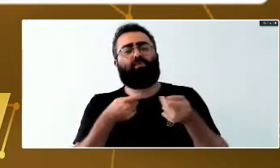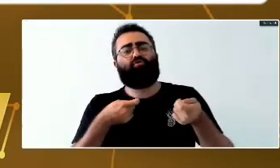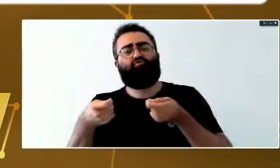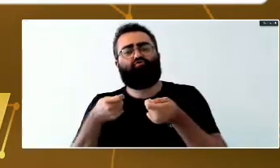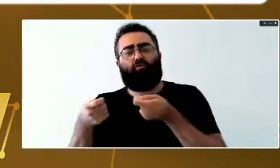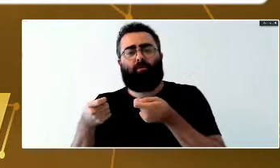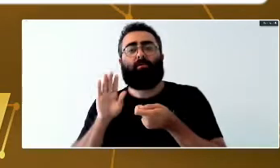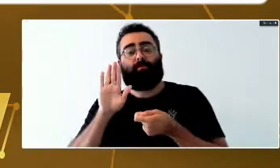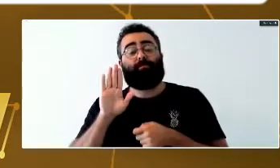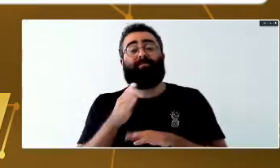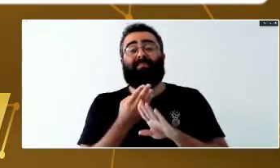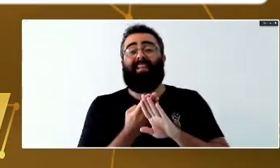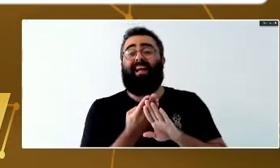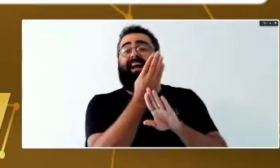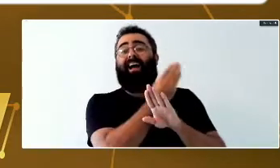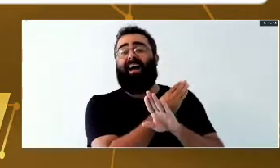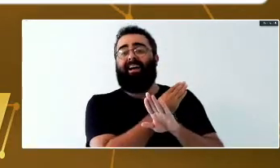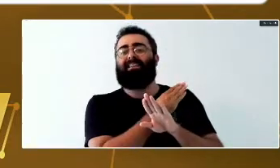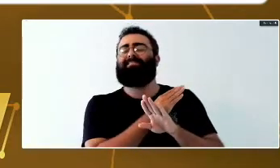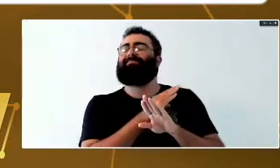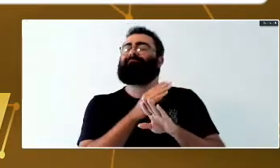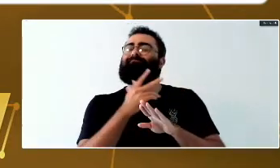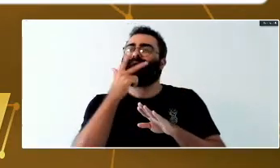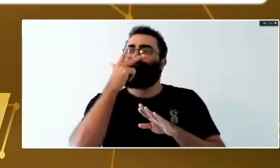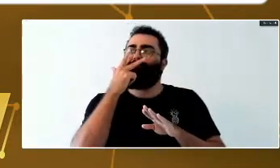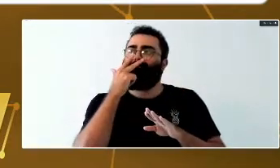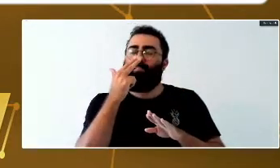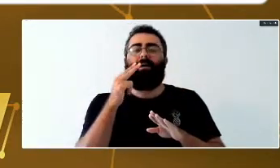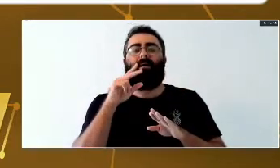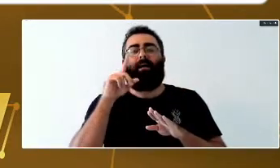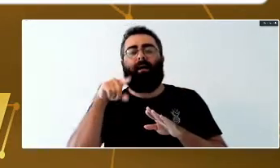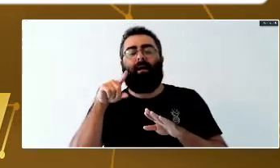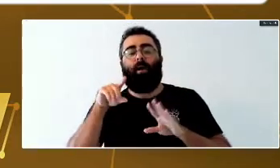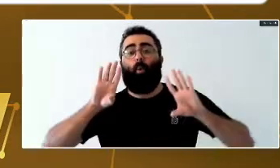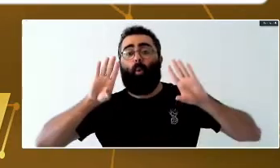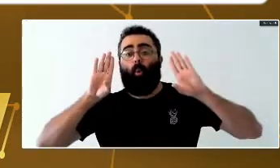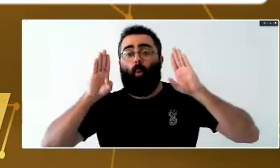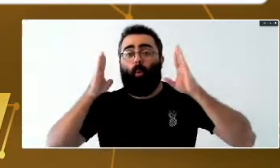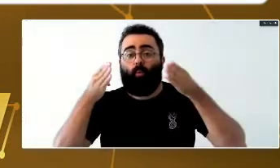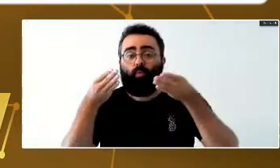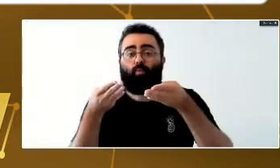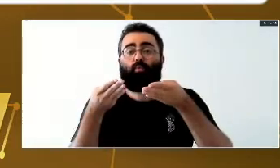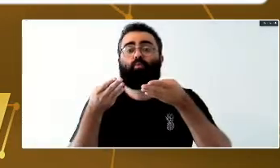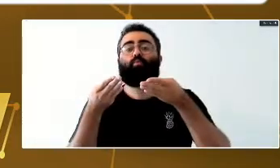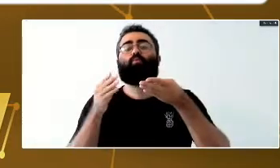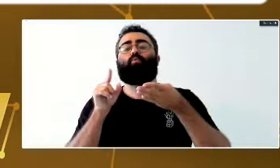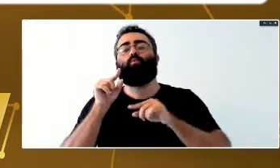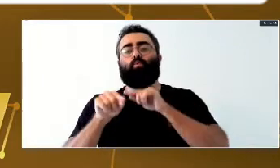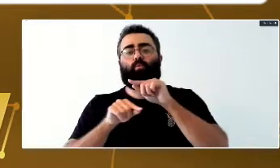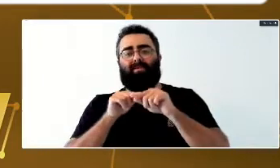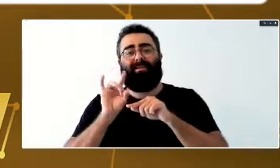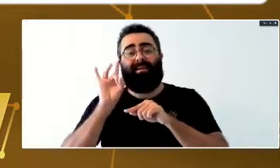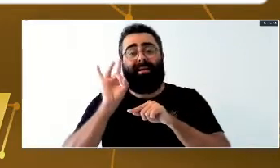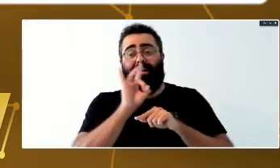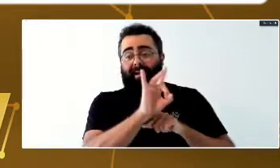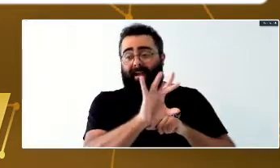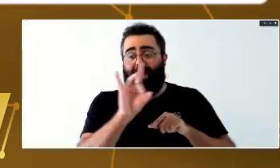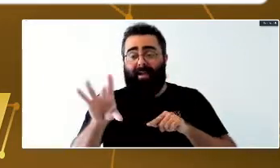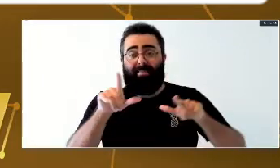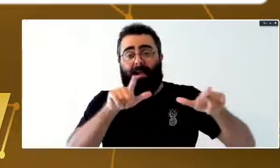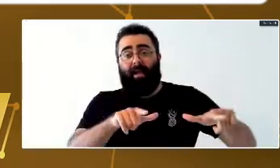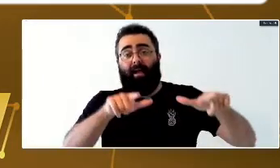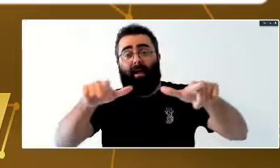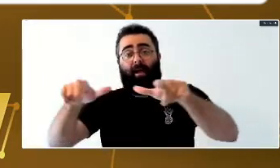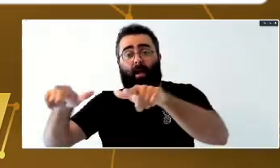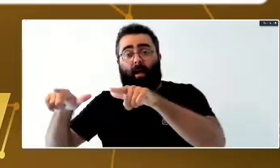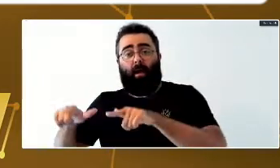era feita de forma muito concentrada nas áreas, né, na especificidade de cada área, né, o que cada um